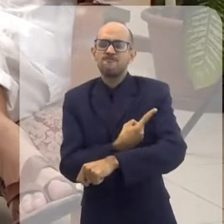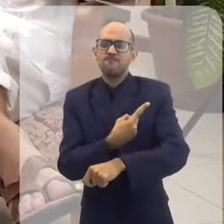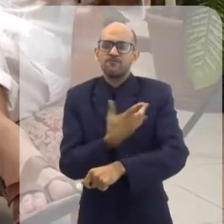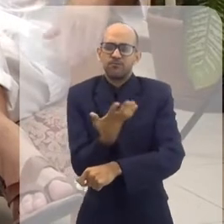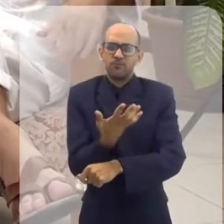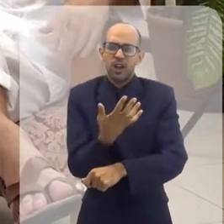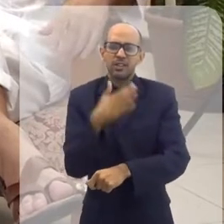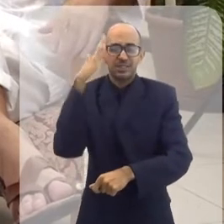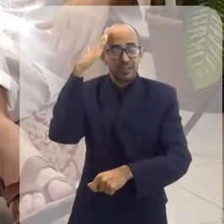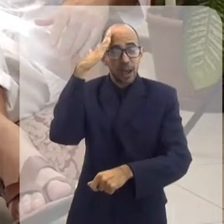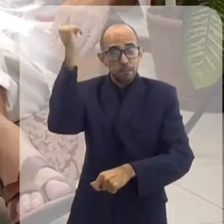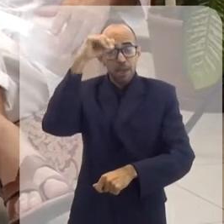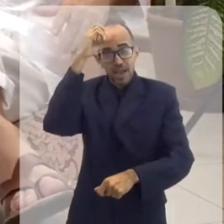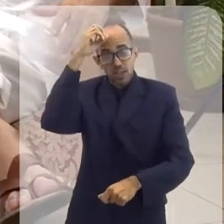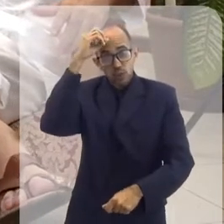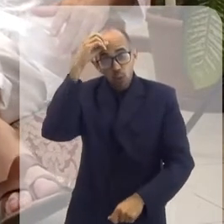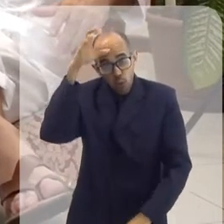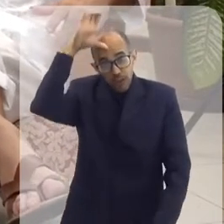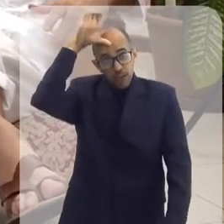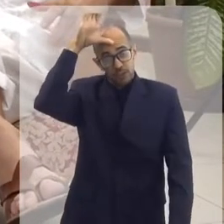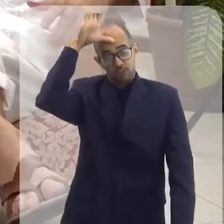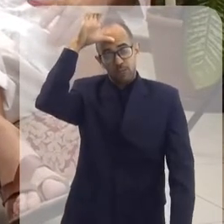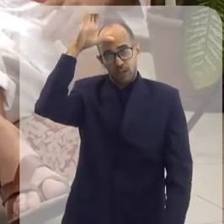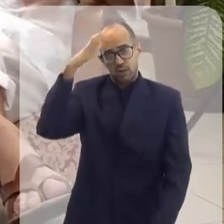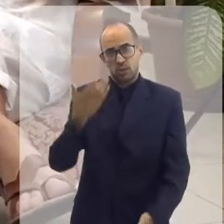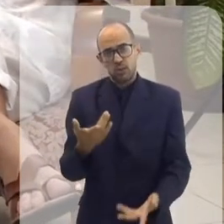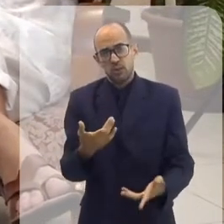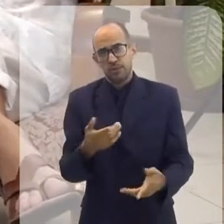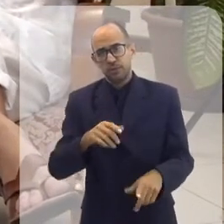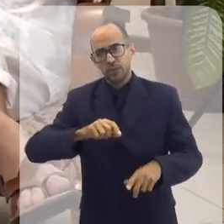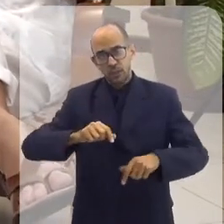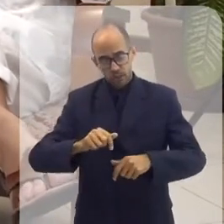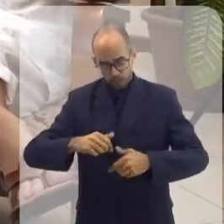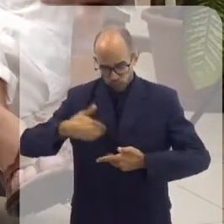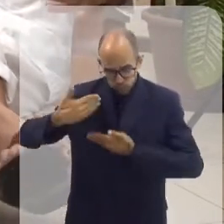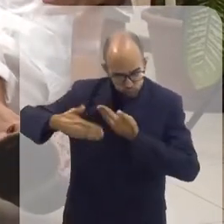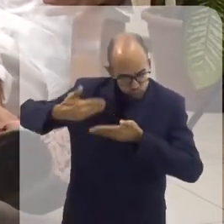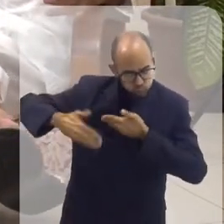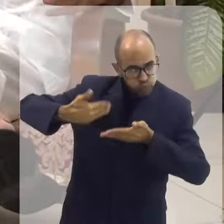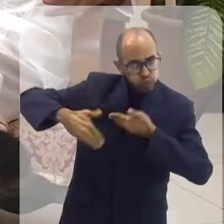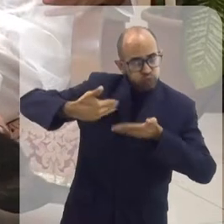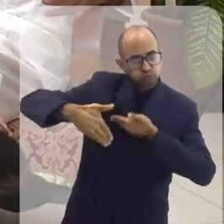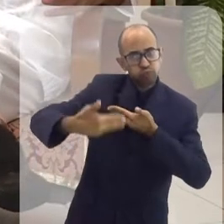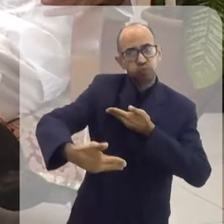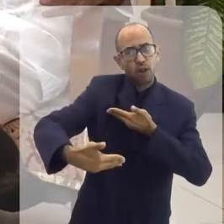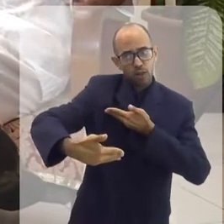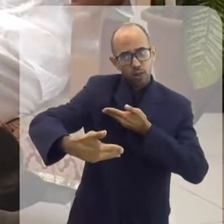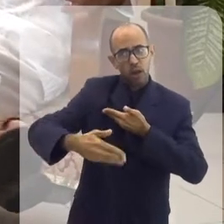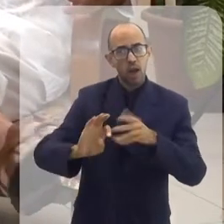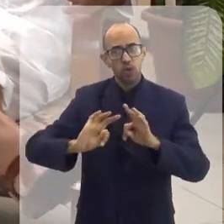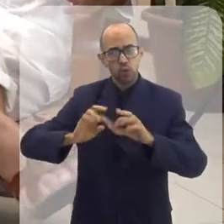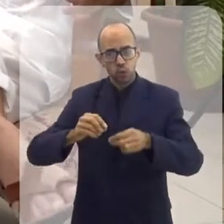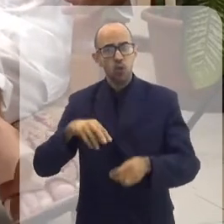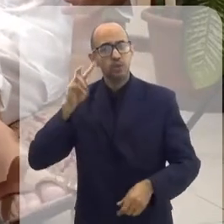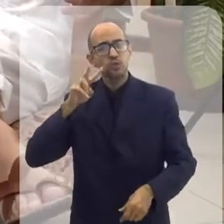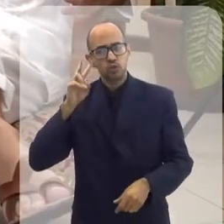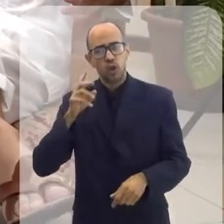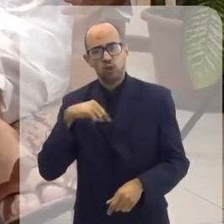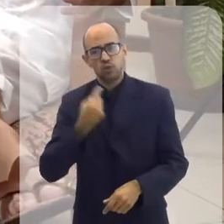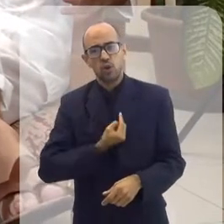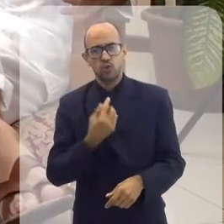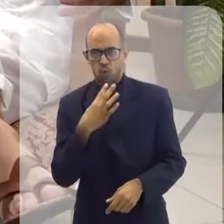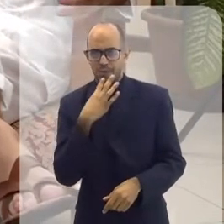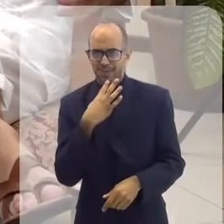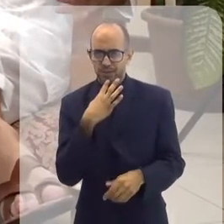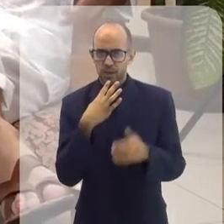estou falando de saberes estou falando de conhecimentos que sobreviveram à toda essa história que